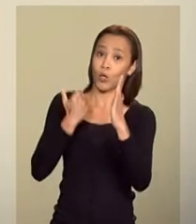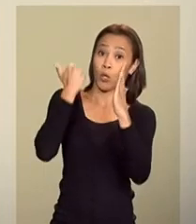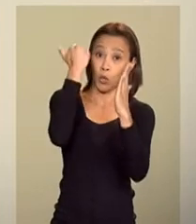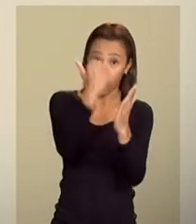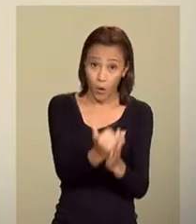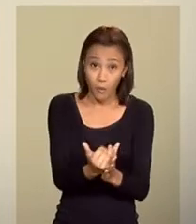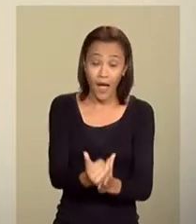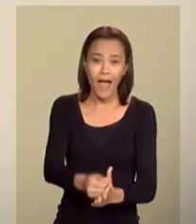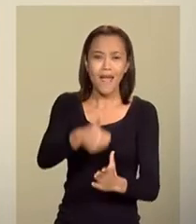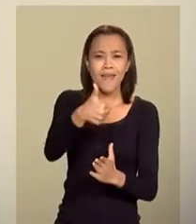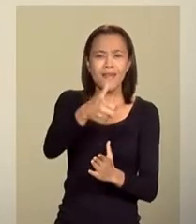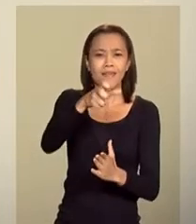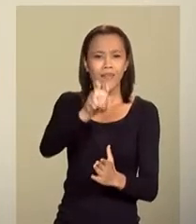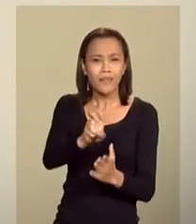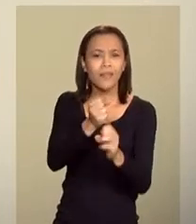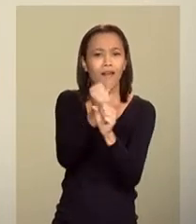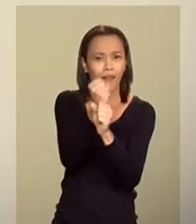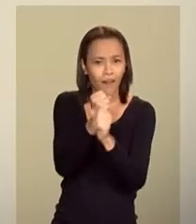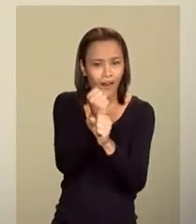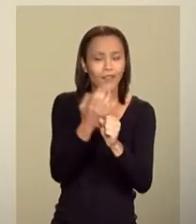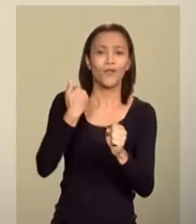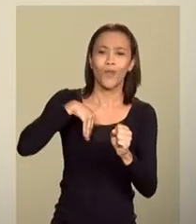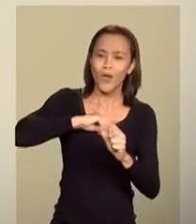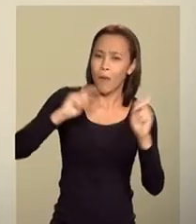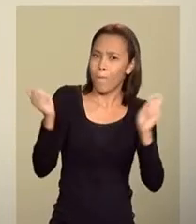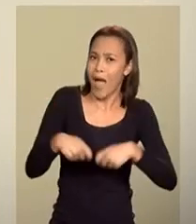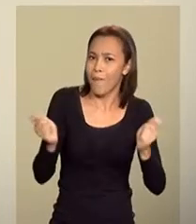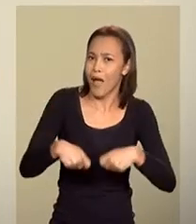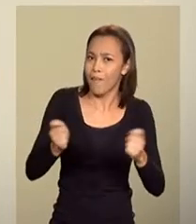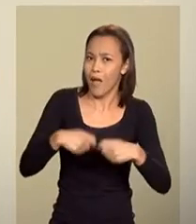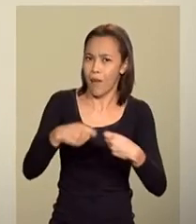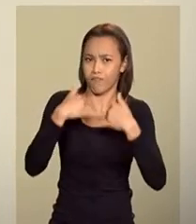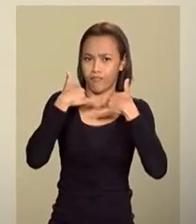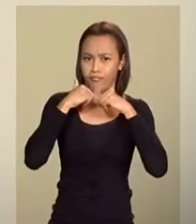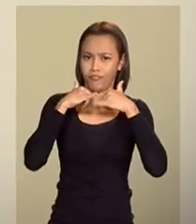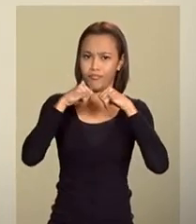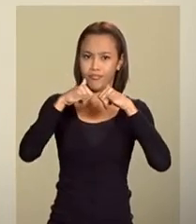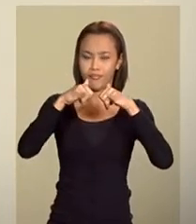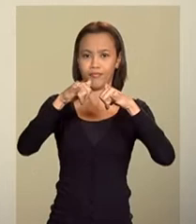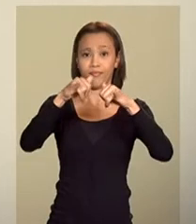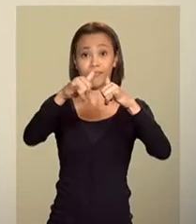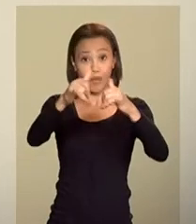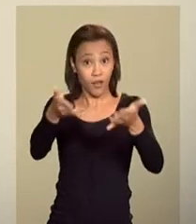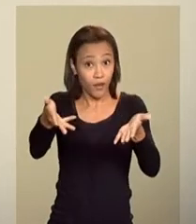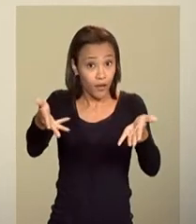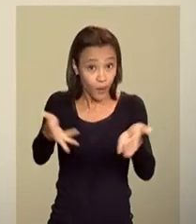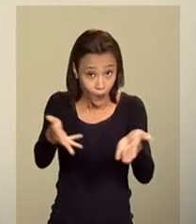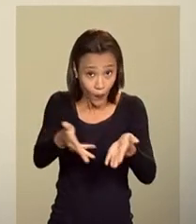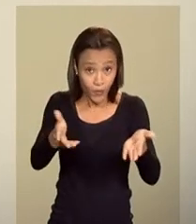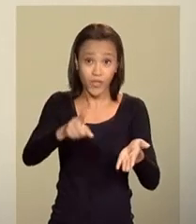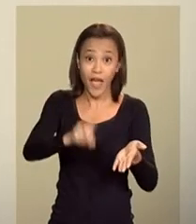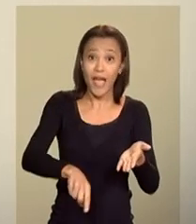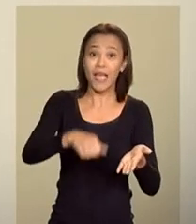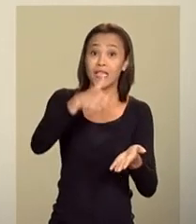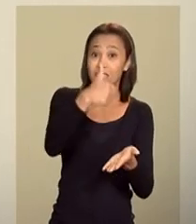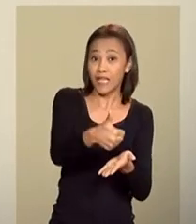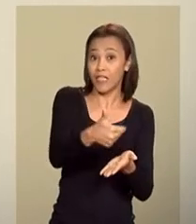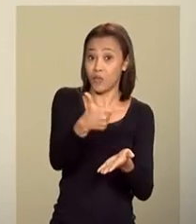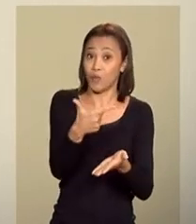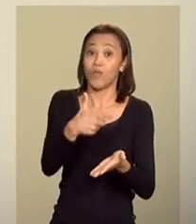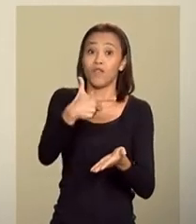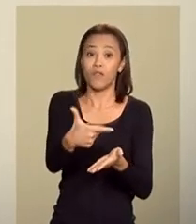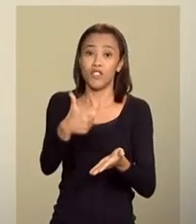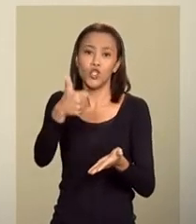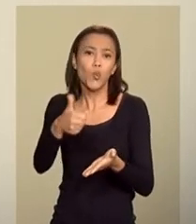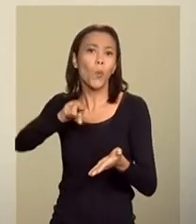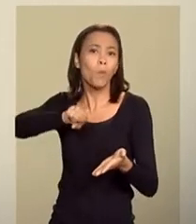em 15 anos nossa capacidade instalada de energia elétrica que hoje é de 121